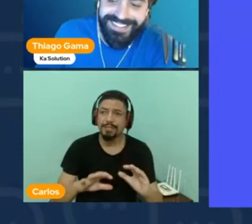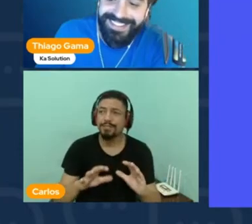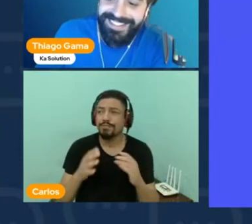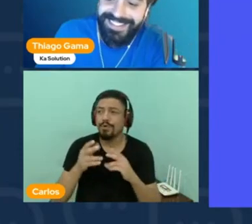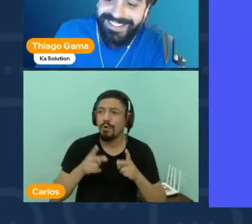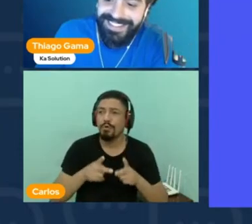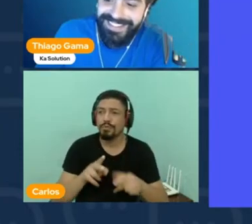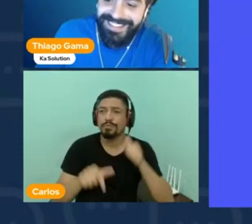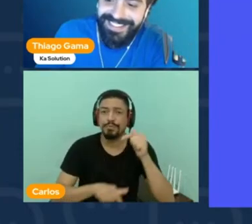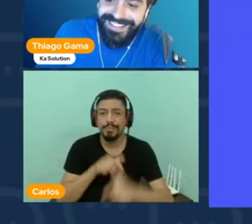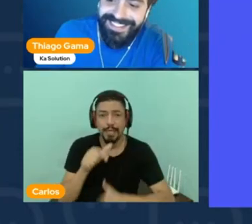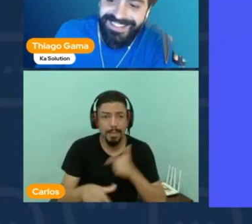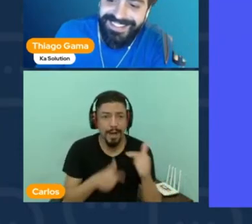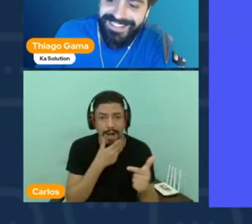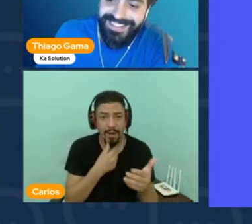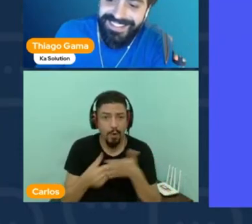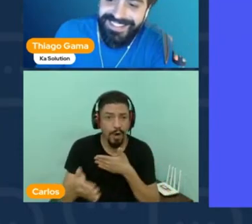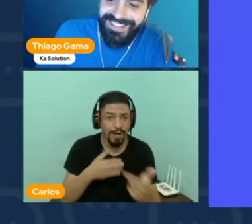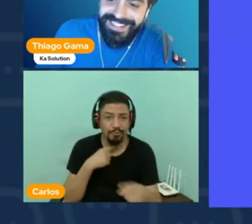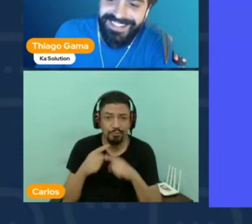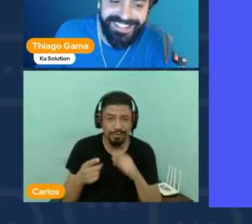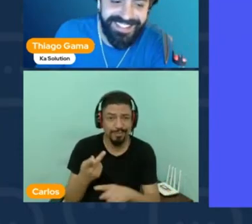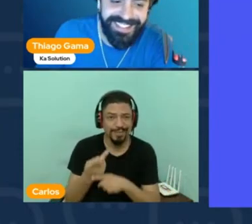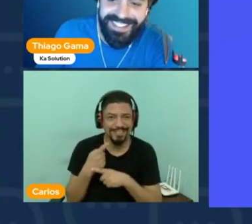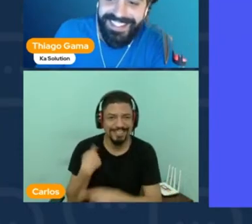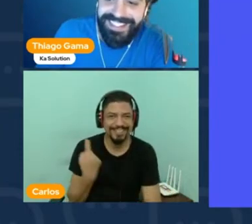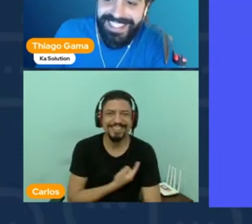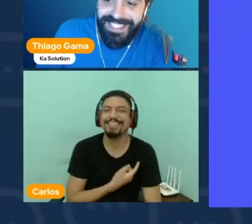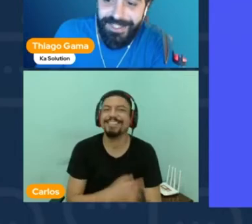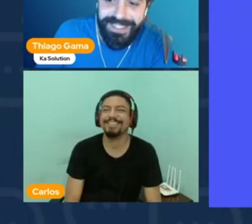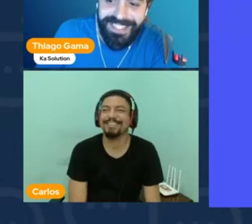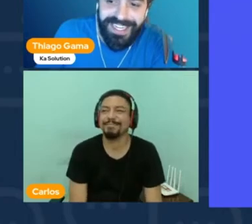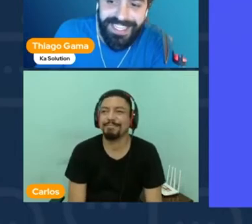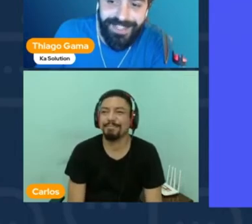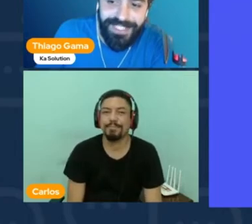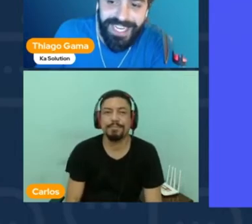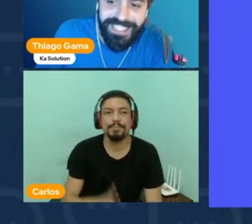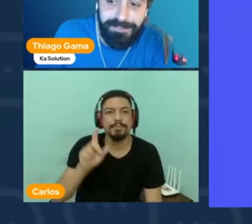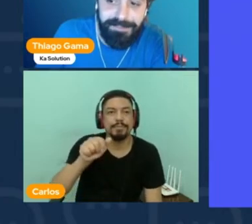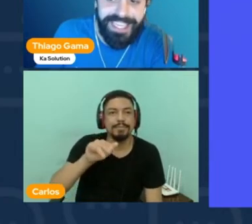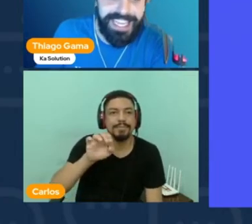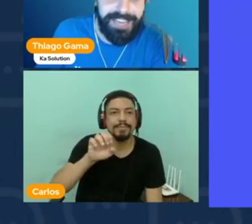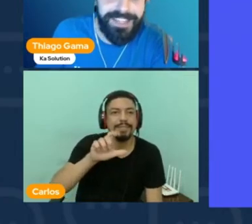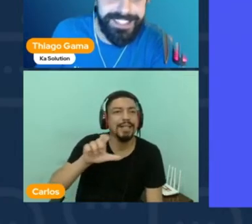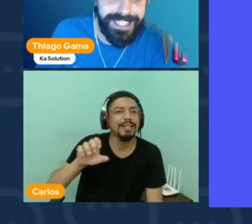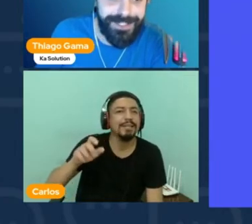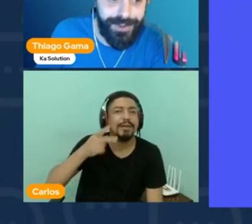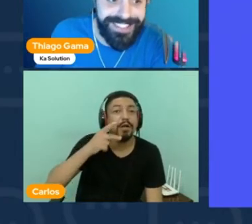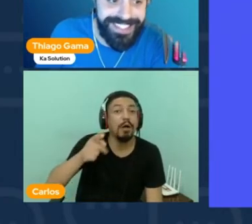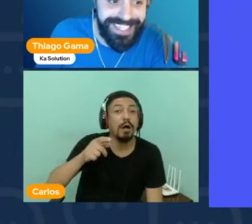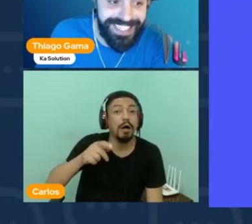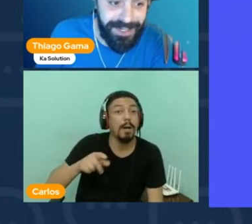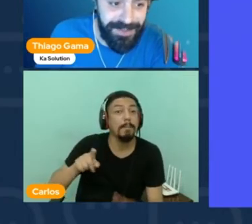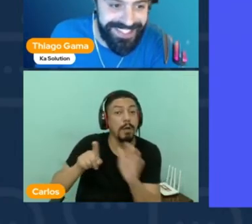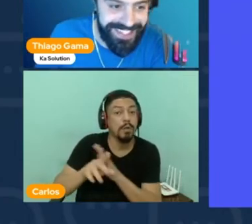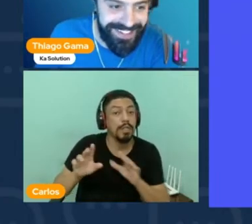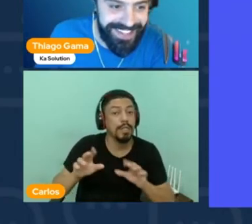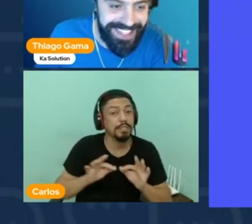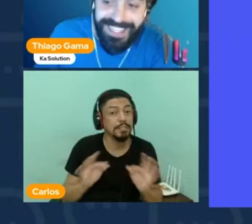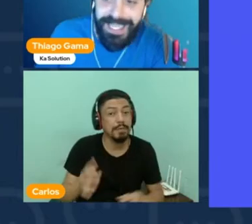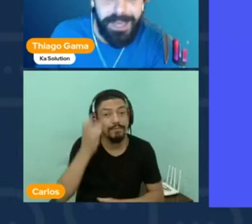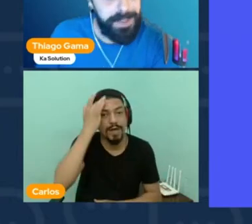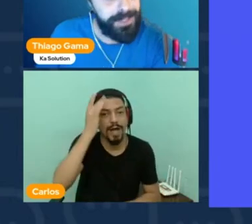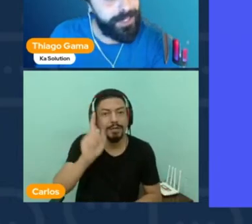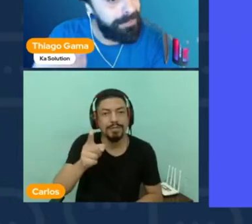nossa missão. Qualquer dúvida, estamos à disposição. Dani, comentaram aqui no chat, hein? Pegue leve nas questões, Dani, comentaram